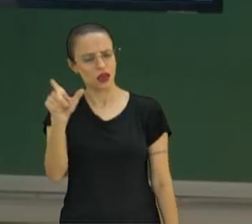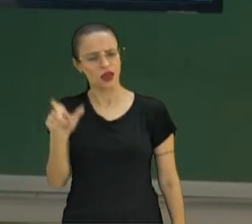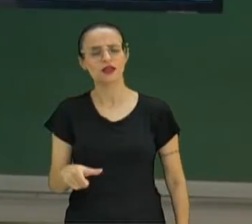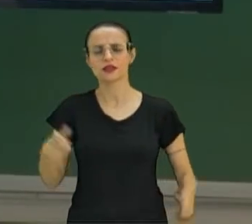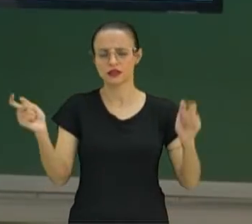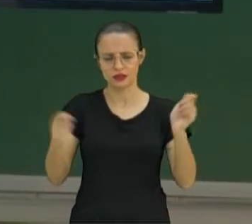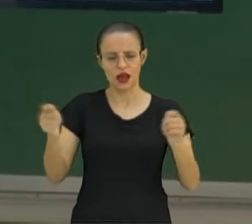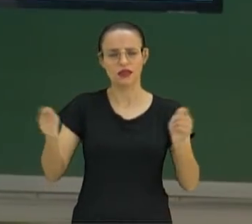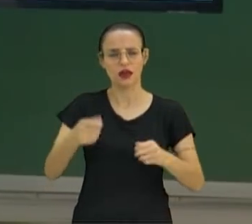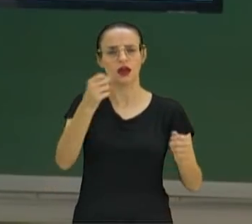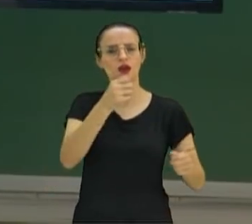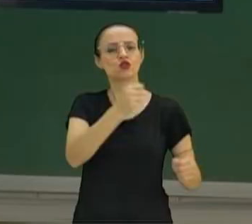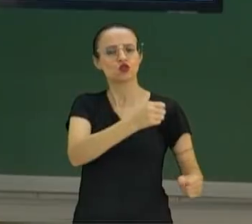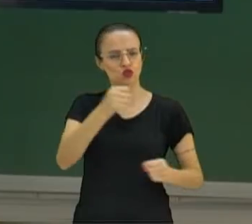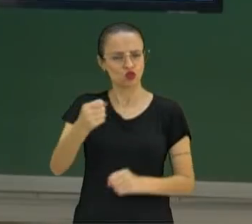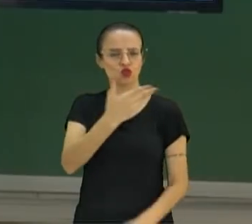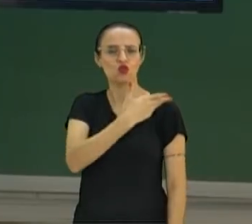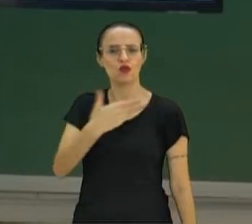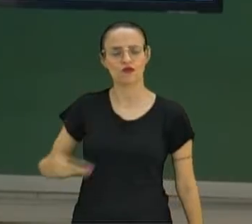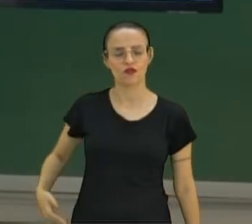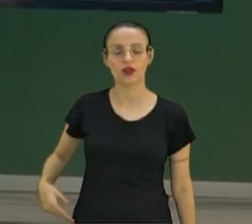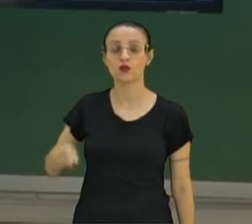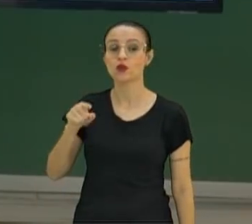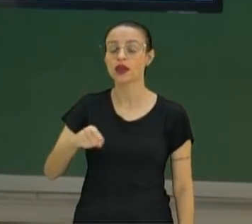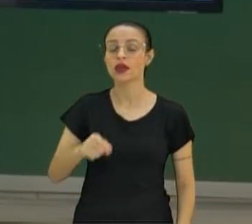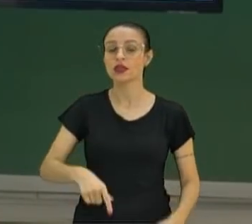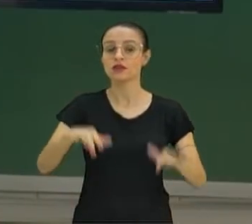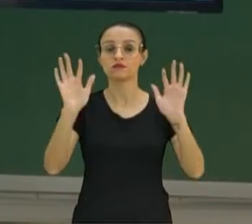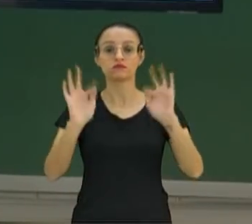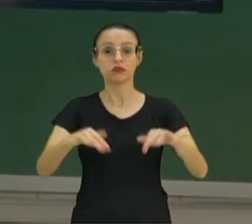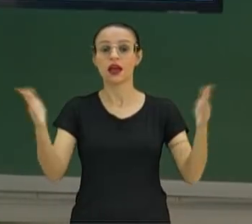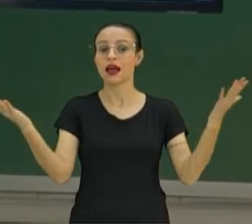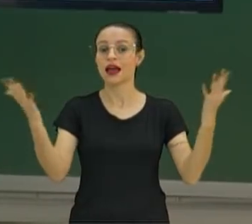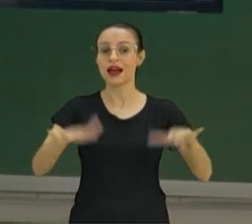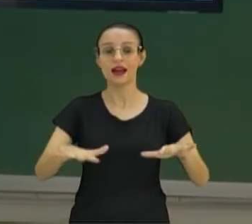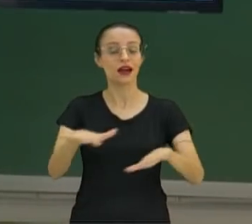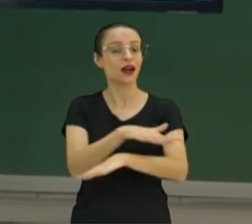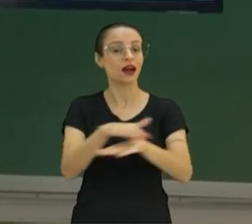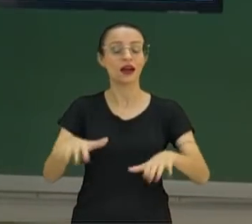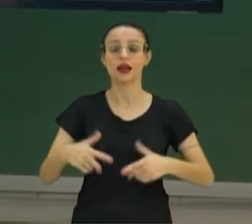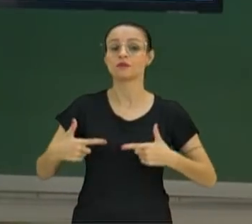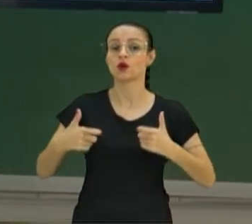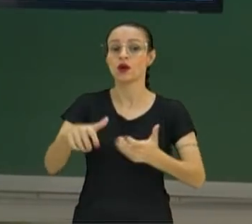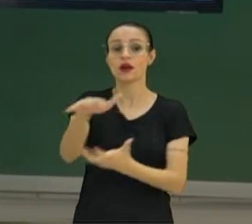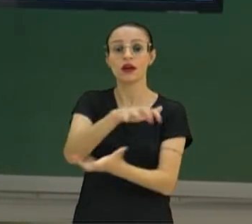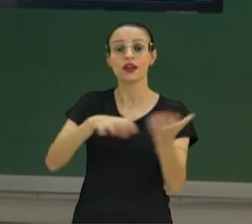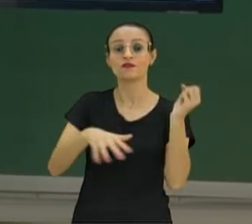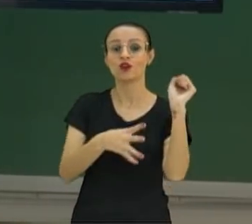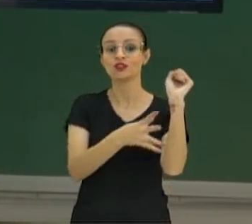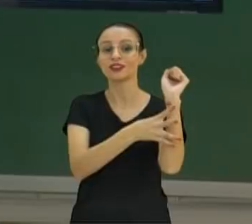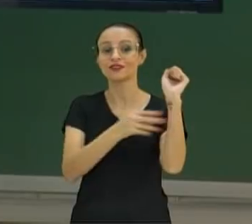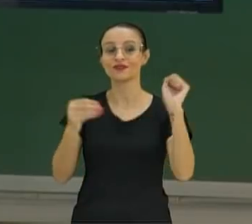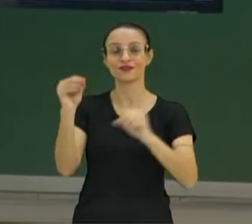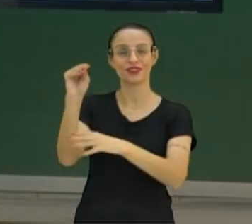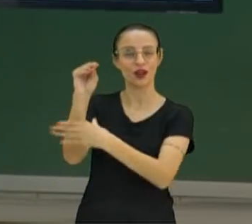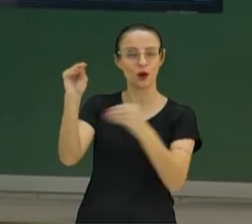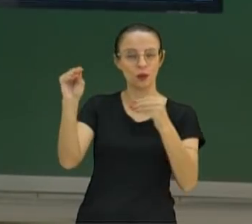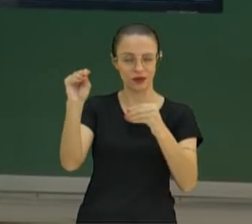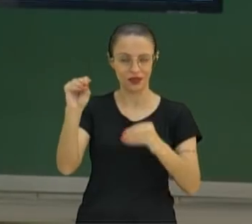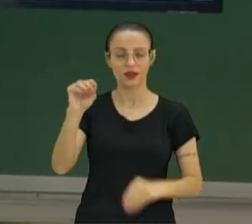apto a governar. Ele vai pôr fim, por exemplo, à revolta da Farroupilha, talvez aí a maior revolta regencial